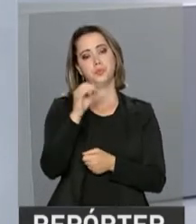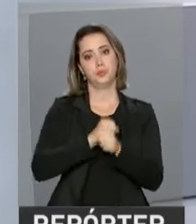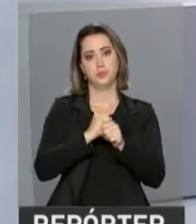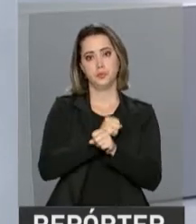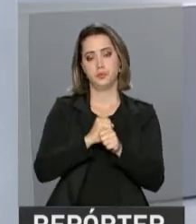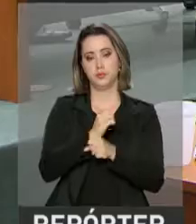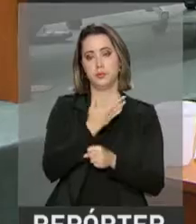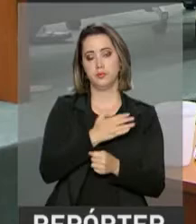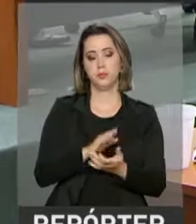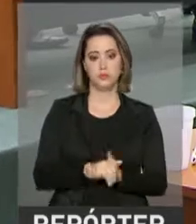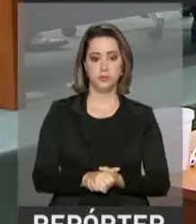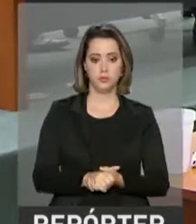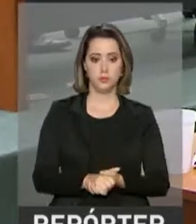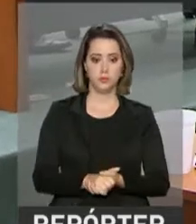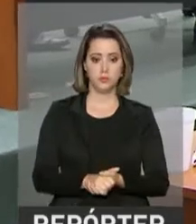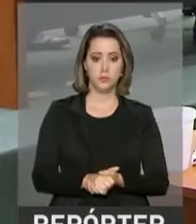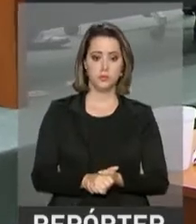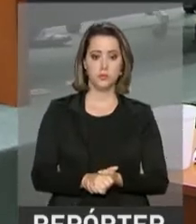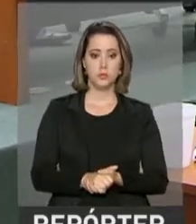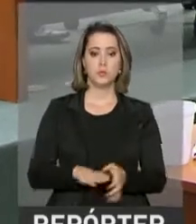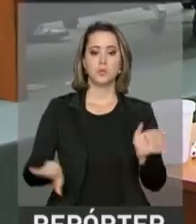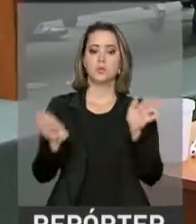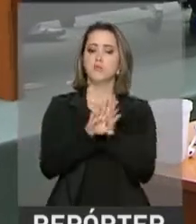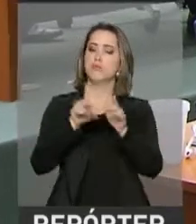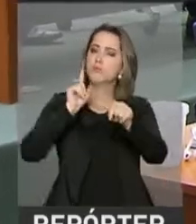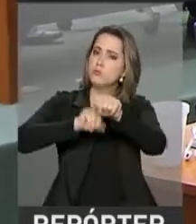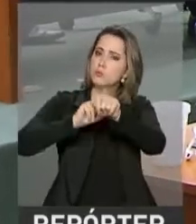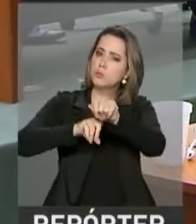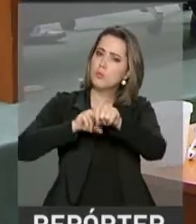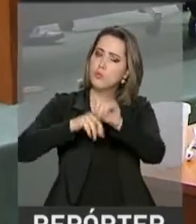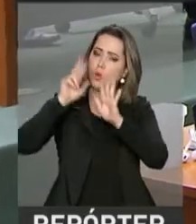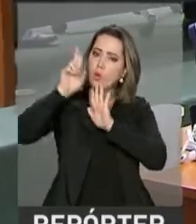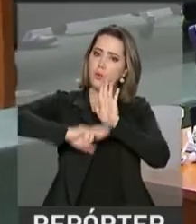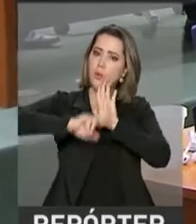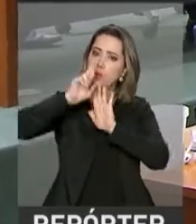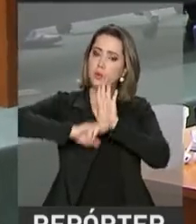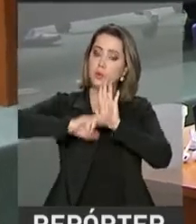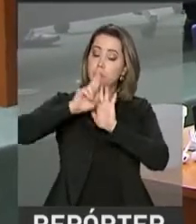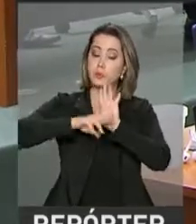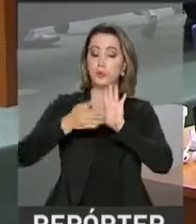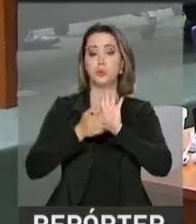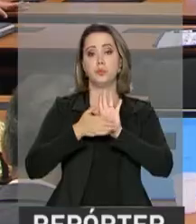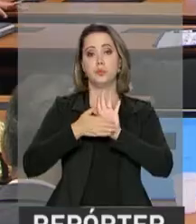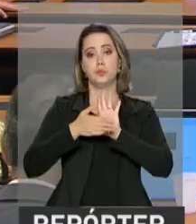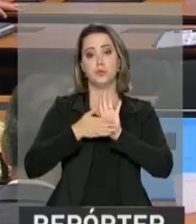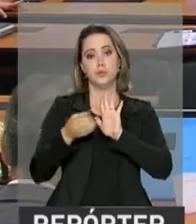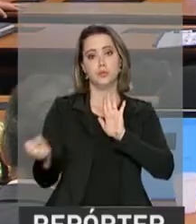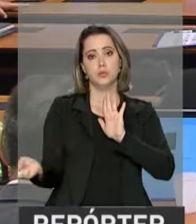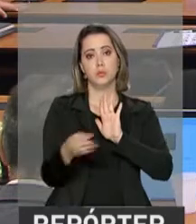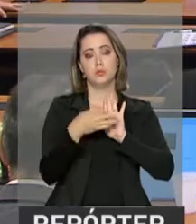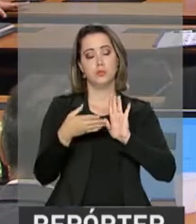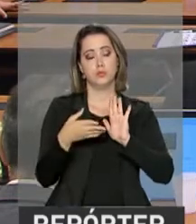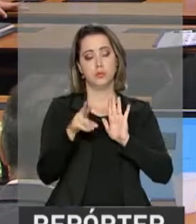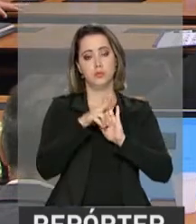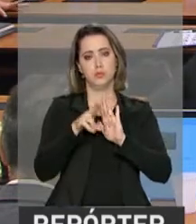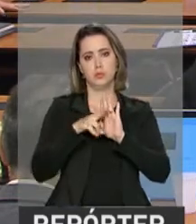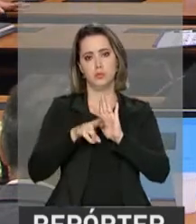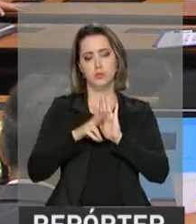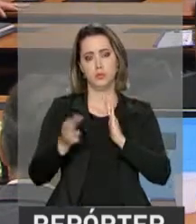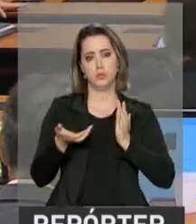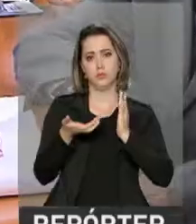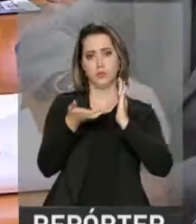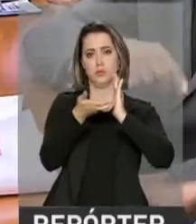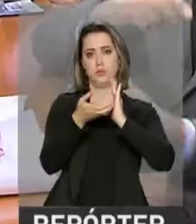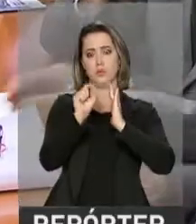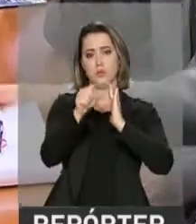anos chegou a hora o relator da proposta da reforma da previdência na comissão especial da câmara dos deputados